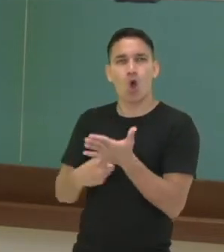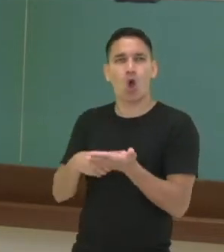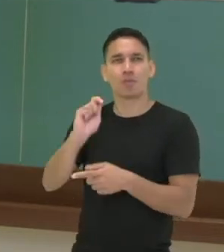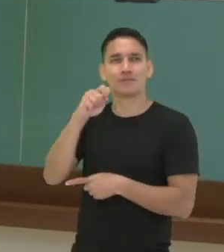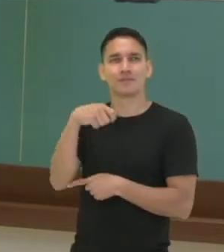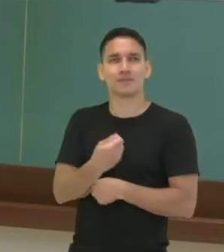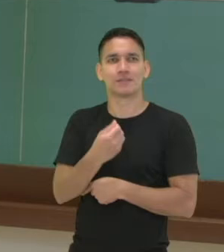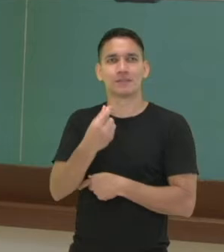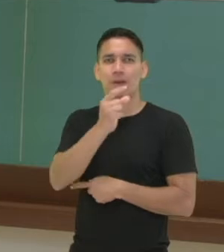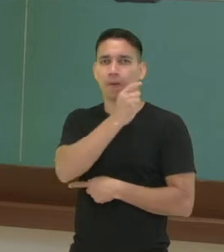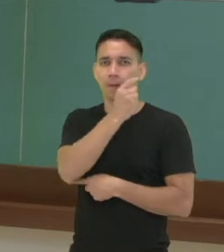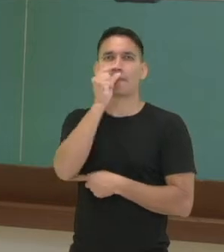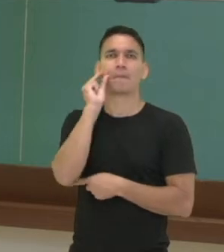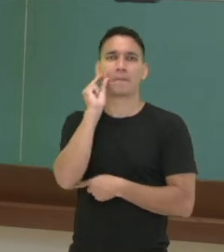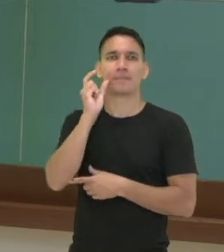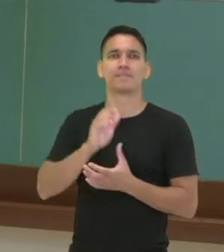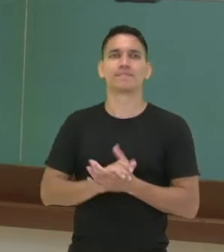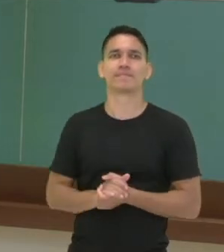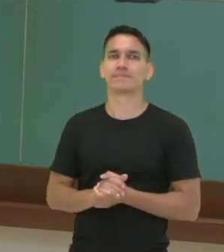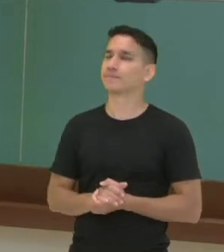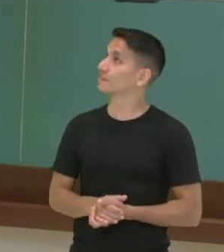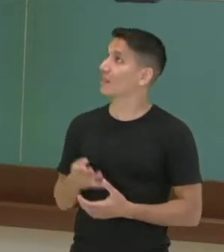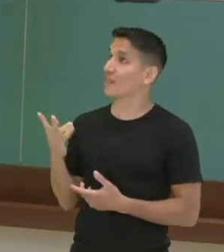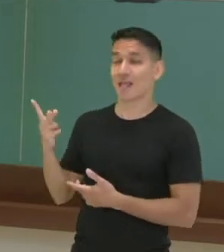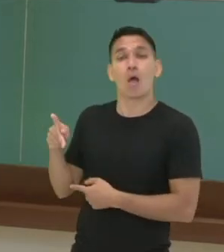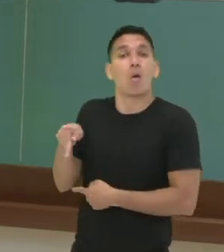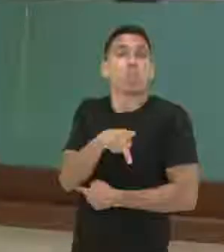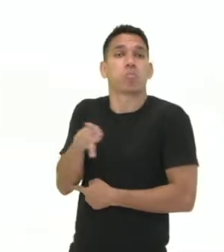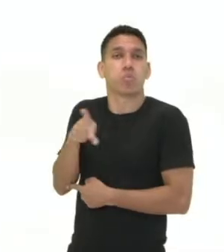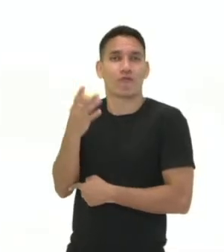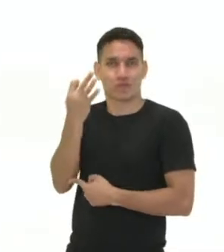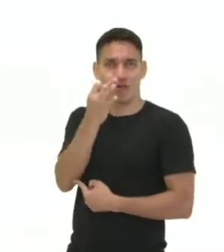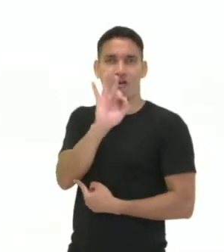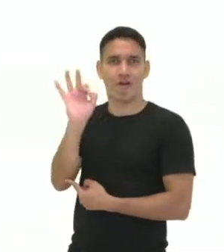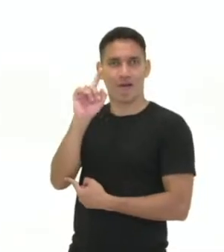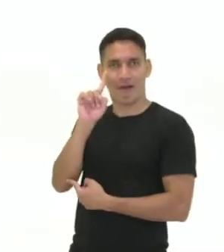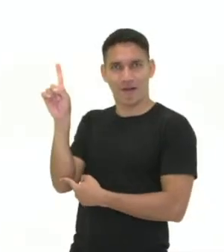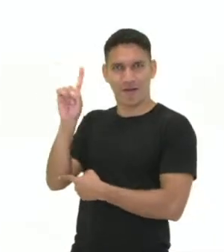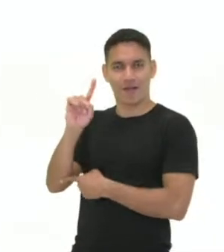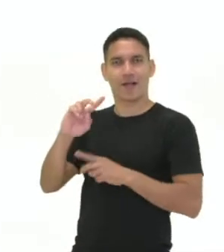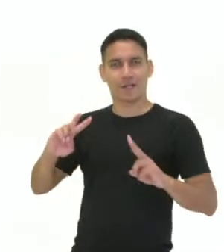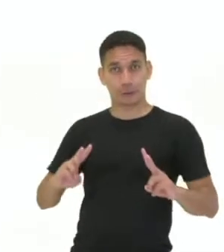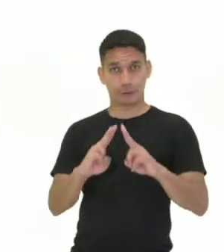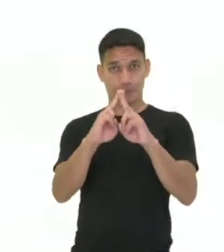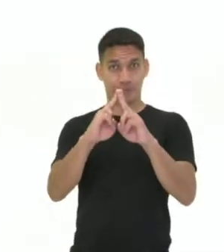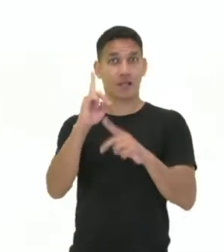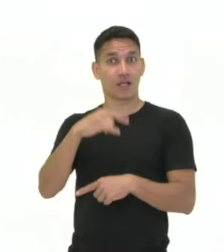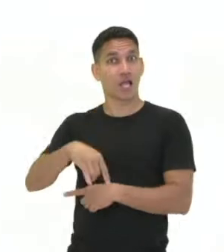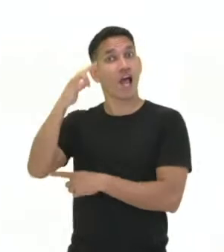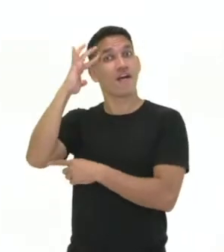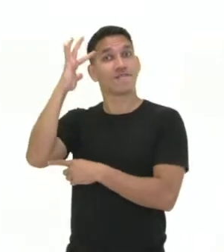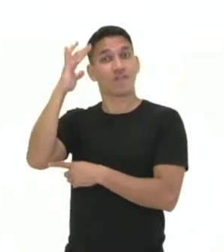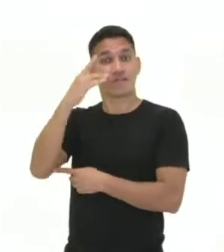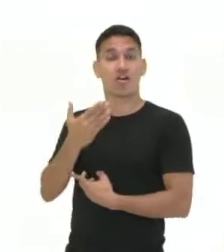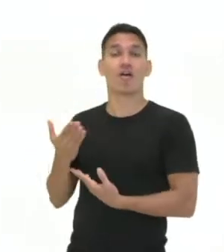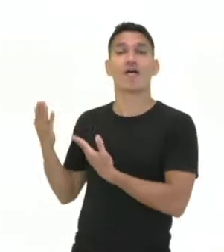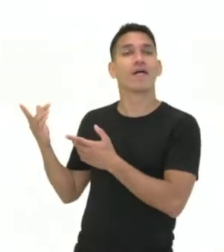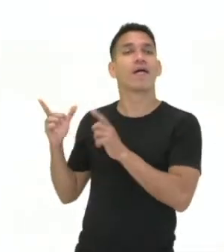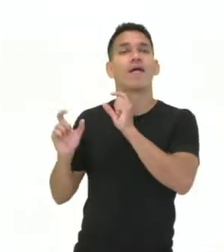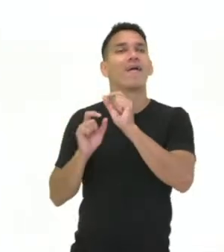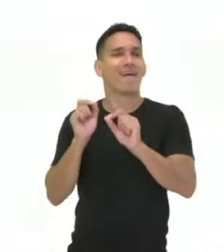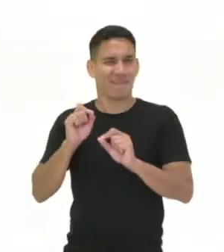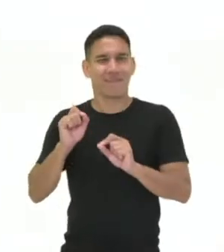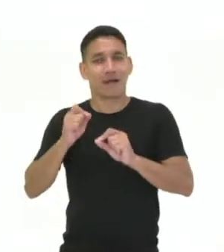professor da École Normale Supérieure de Paris, né? Então ele é um filósofo francês e